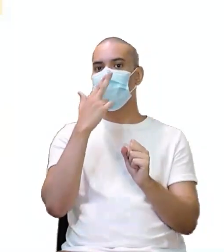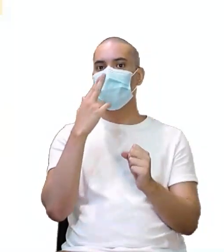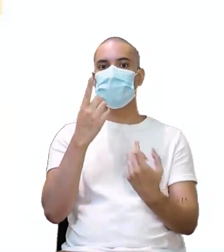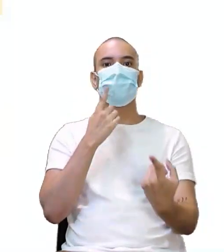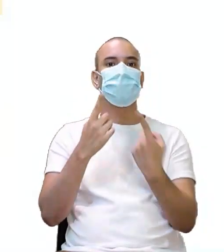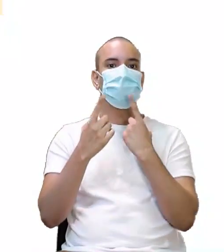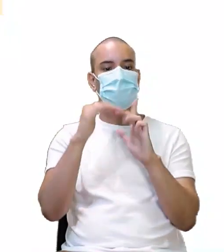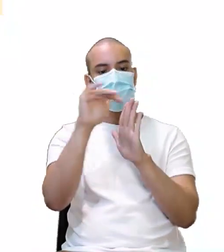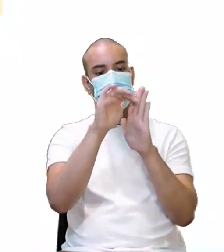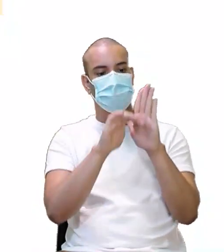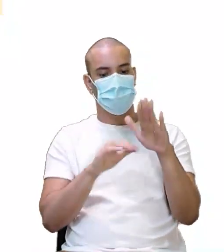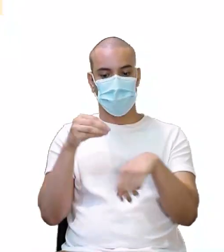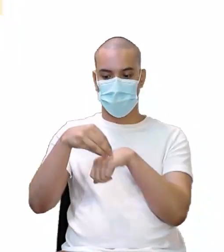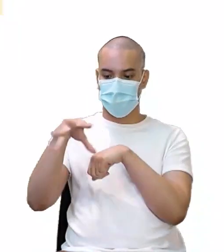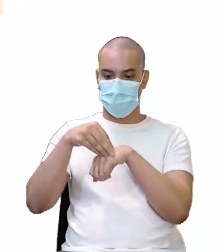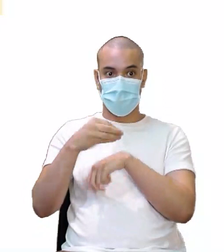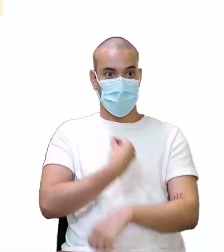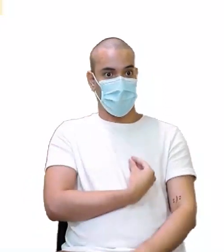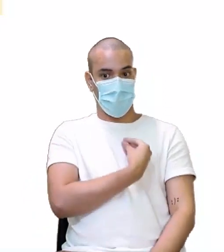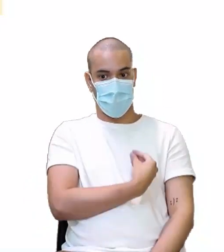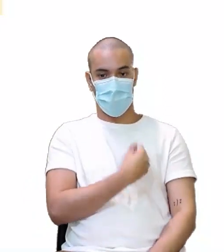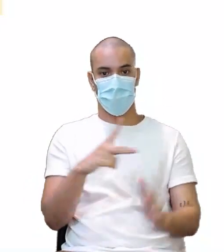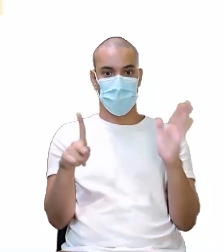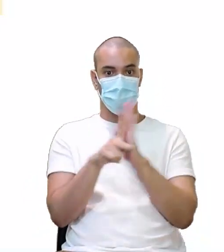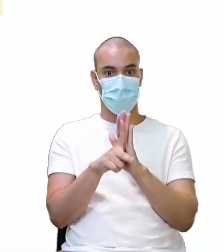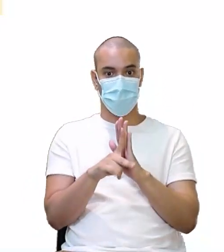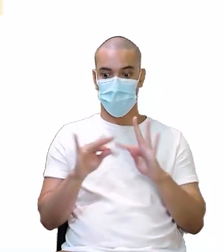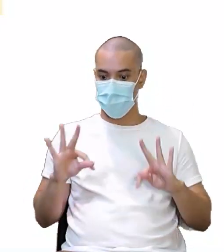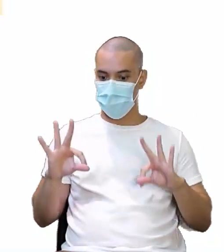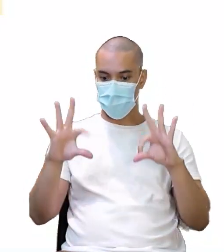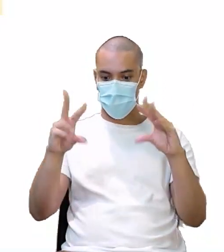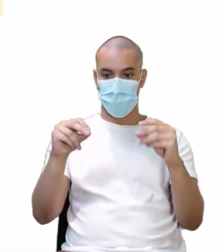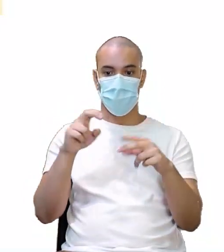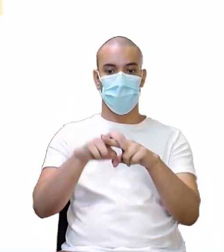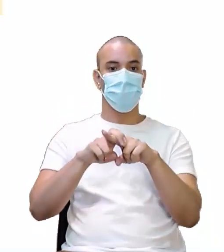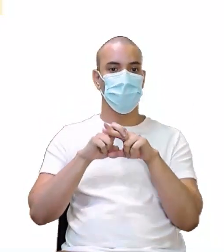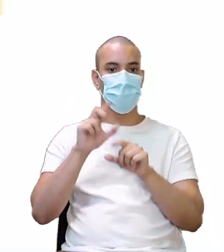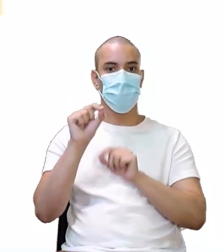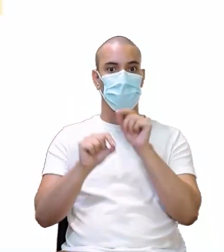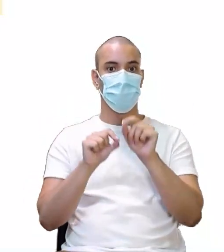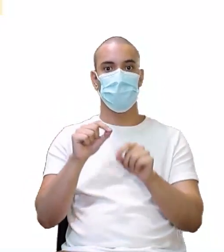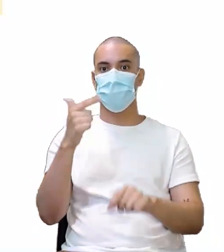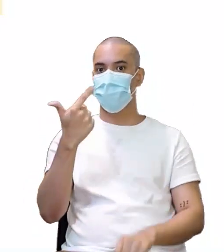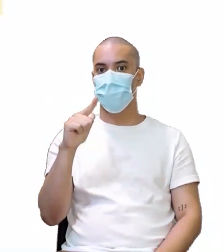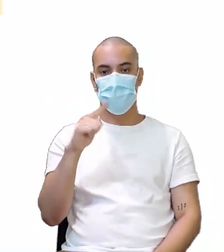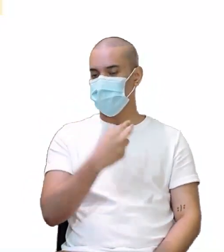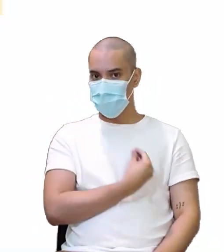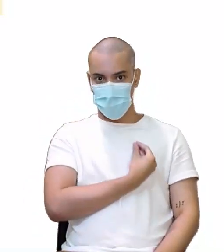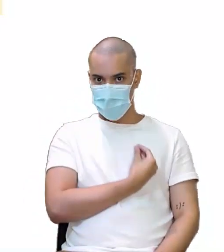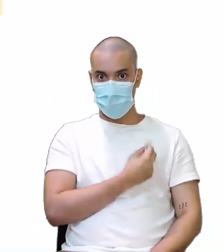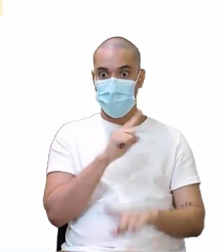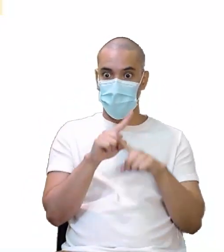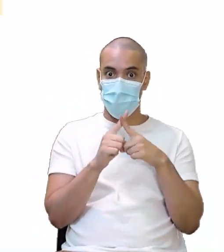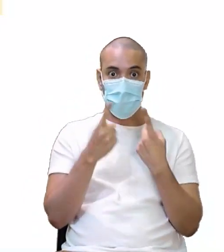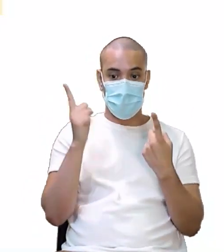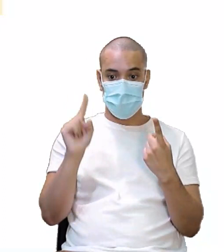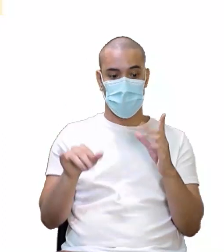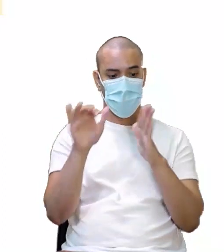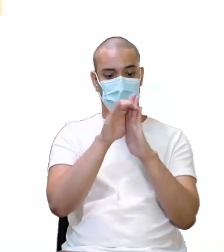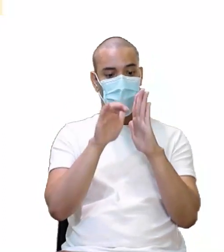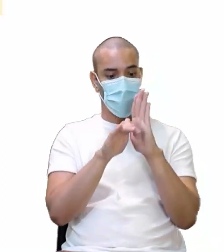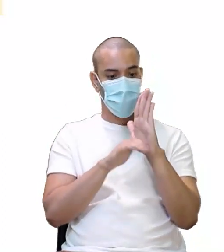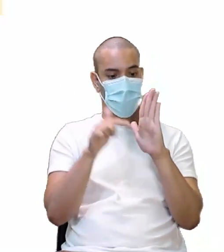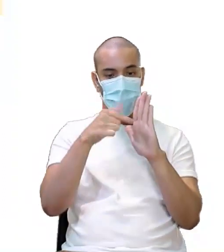ditando a dinâmica de vida dos seres vivos. Portanto, por mais que eles não tenham vida, eles são